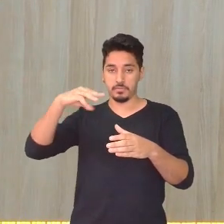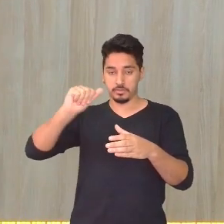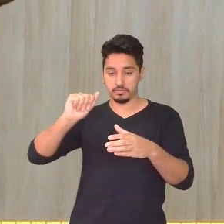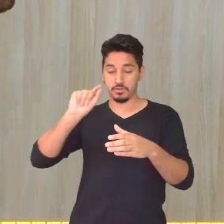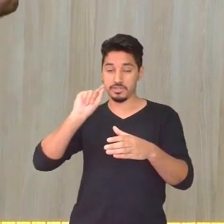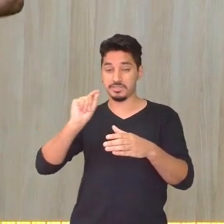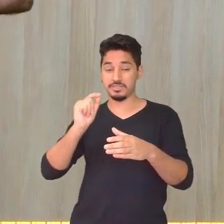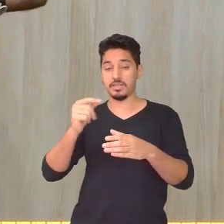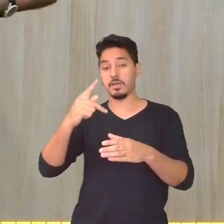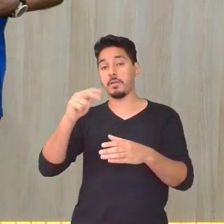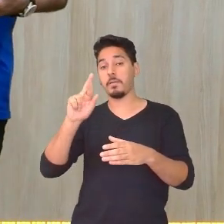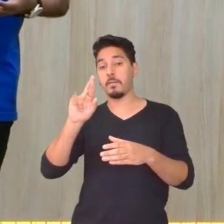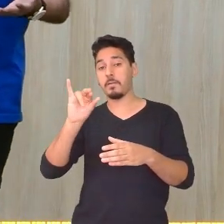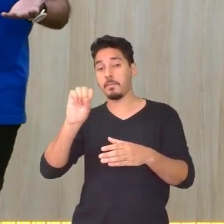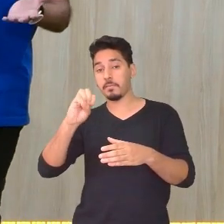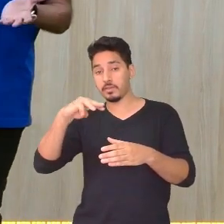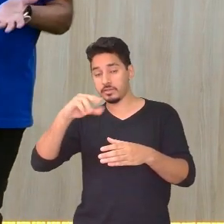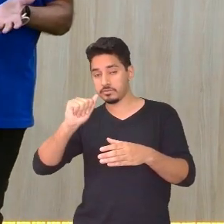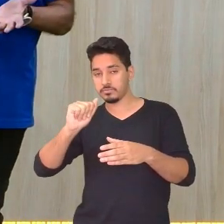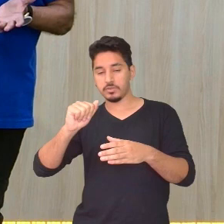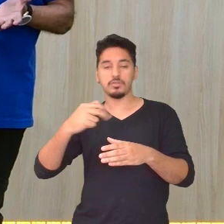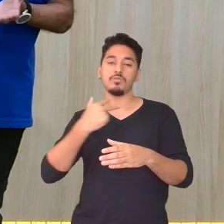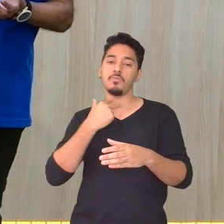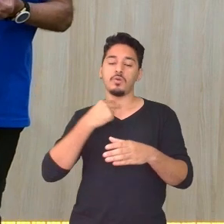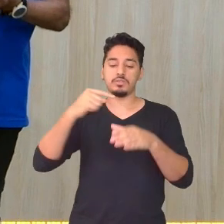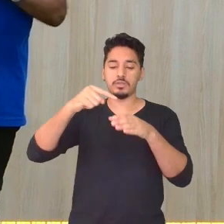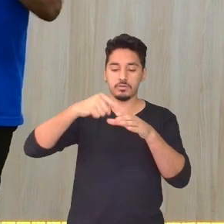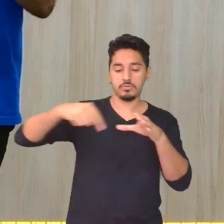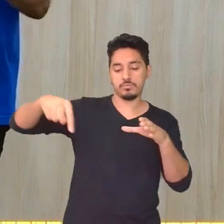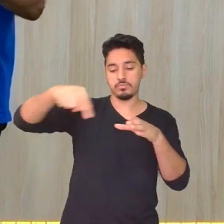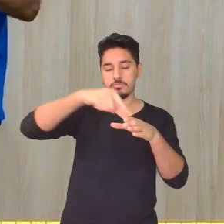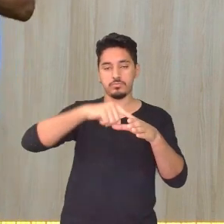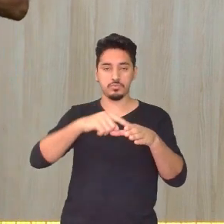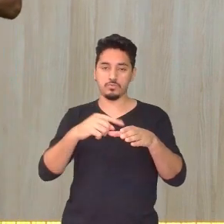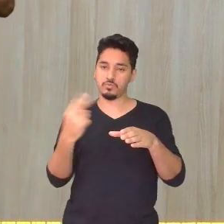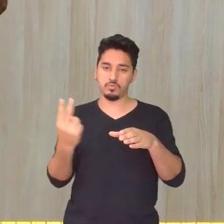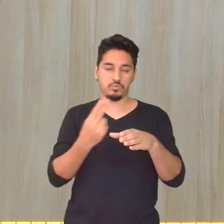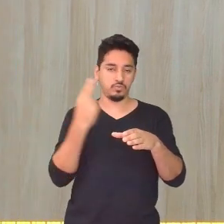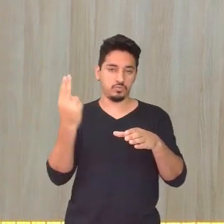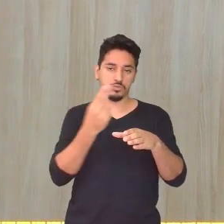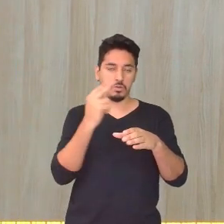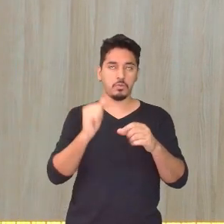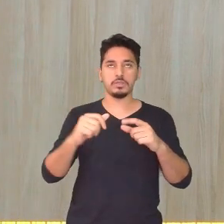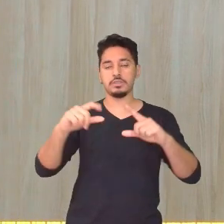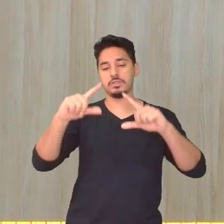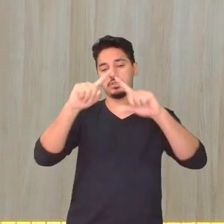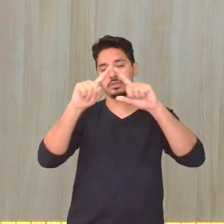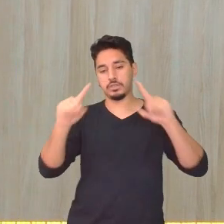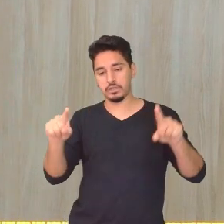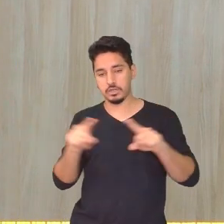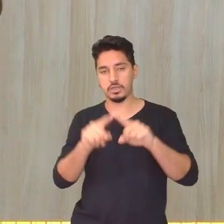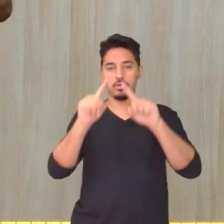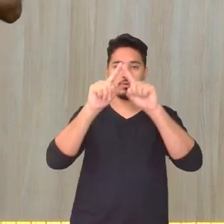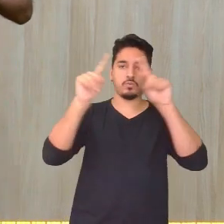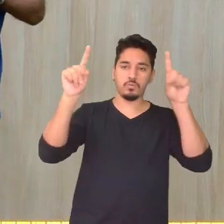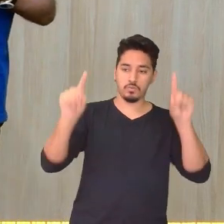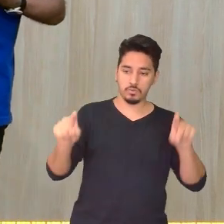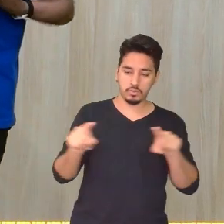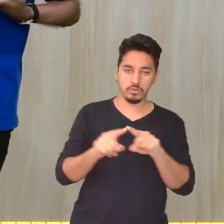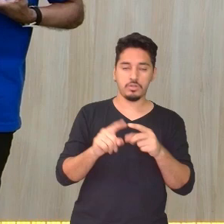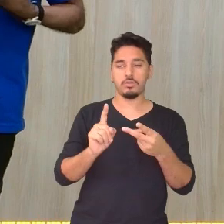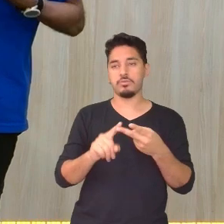a base não pode ser circular, tem que ser poligonal, pode ser triângulo, pode ser quadrilátero, pode